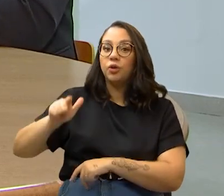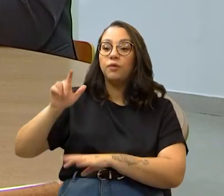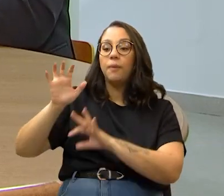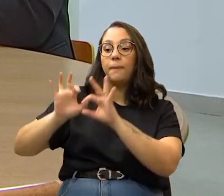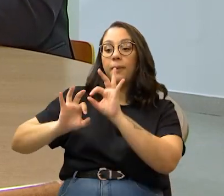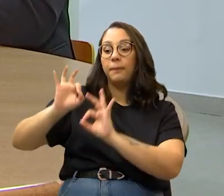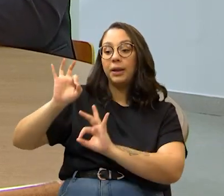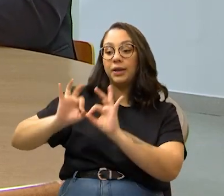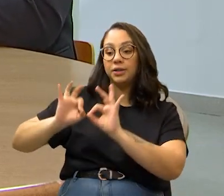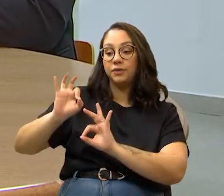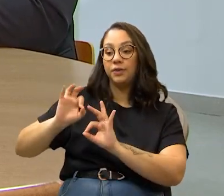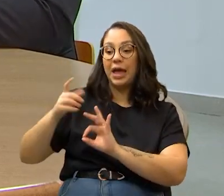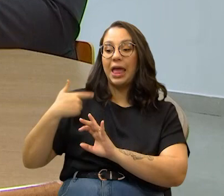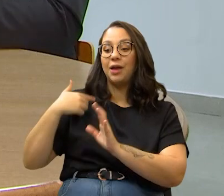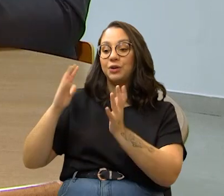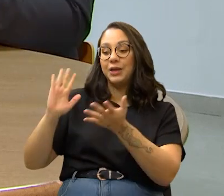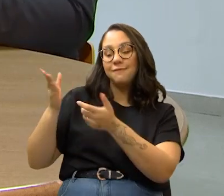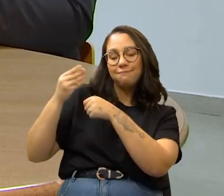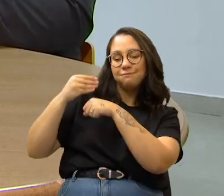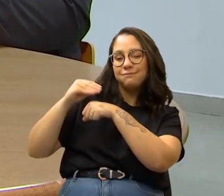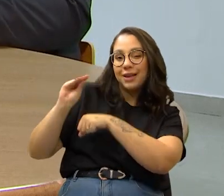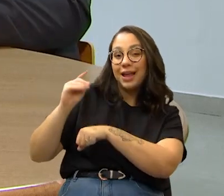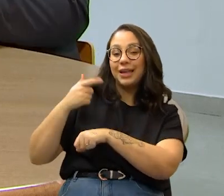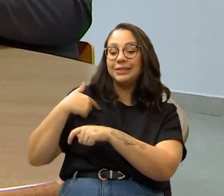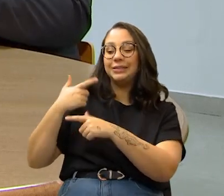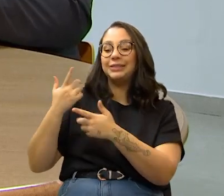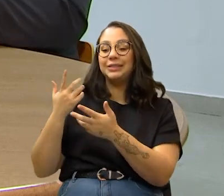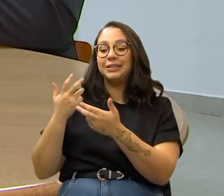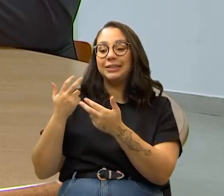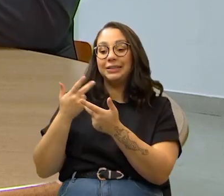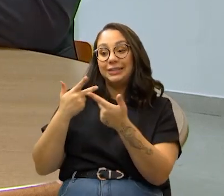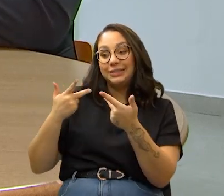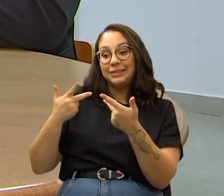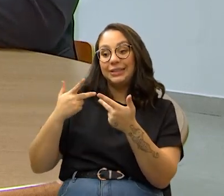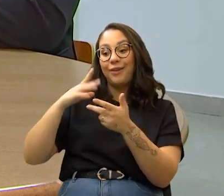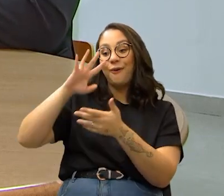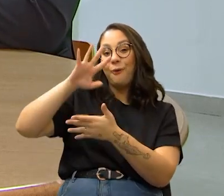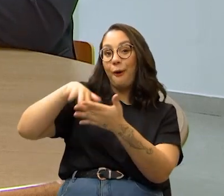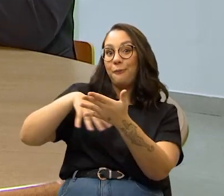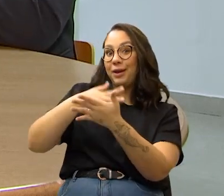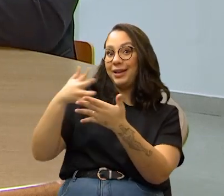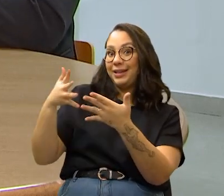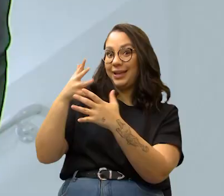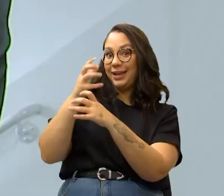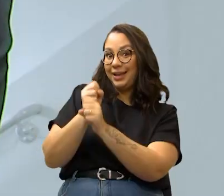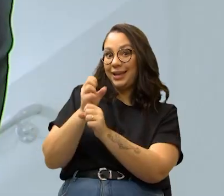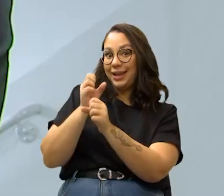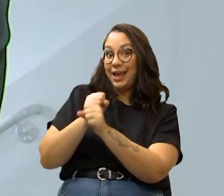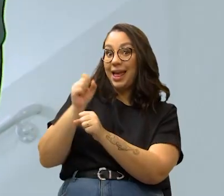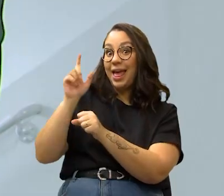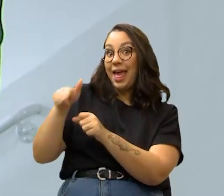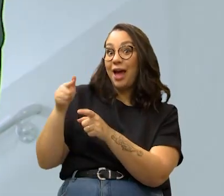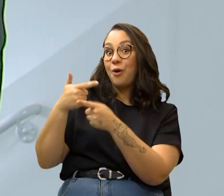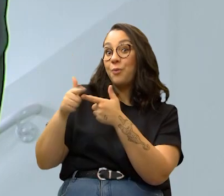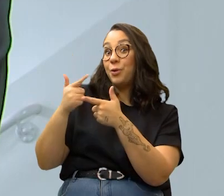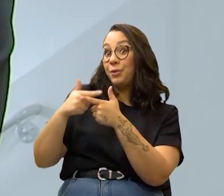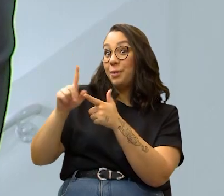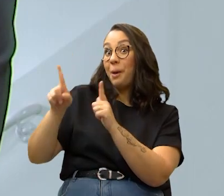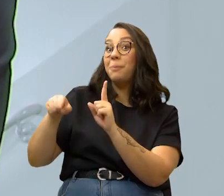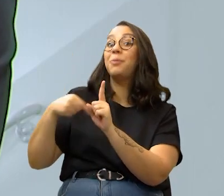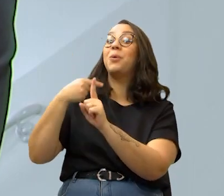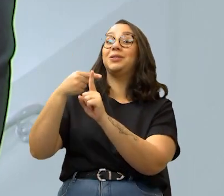e falar novamente sobre o planejamento. Eu costumo falar que eu tenho um pouco de problema com as planilhas, na verdade é um